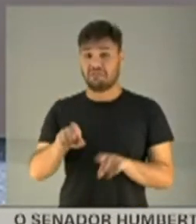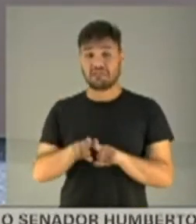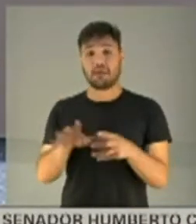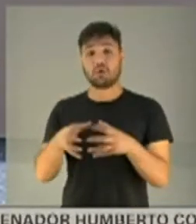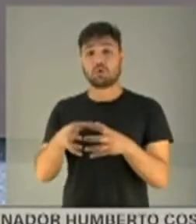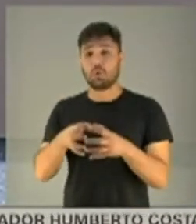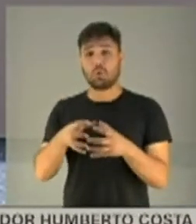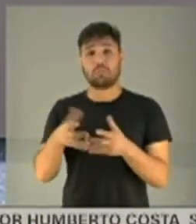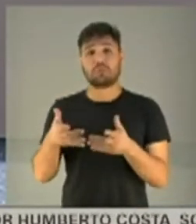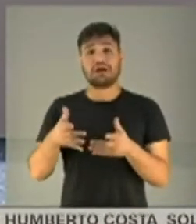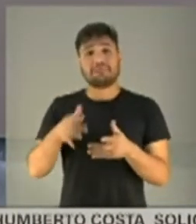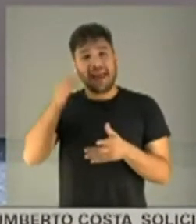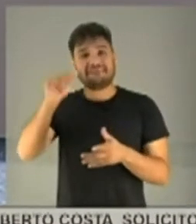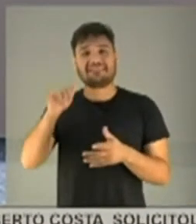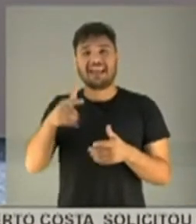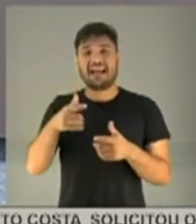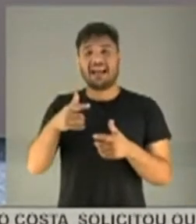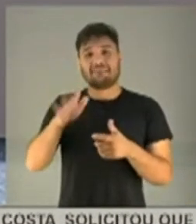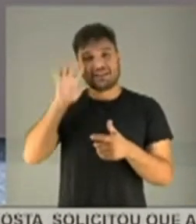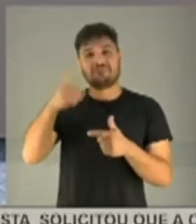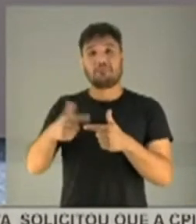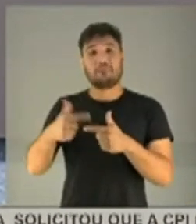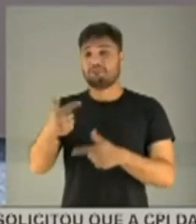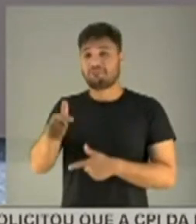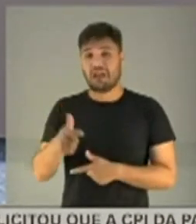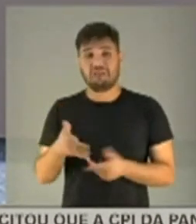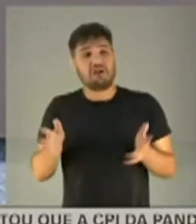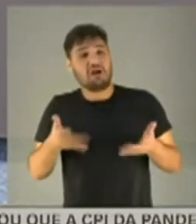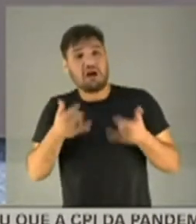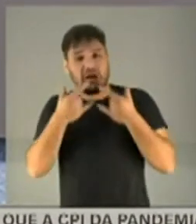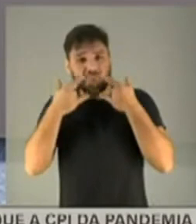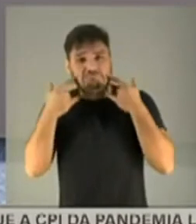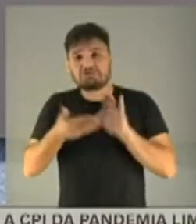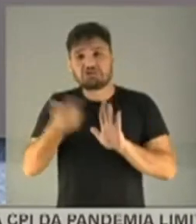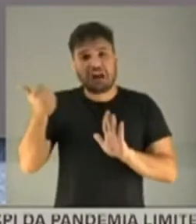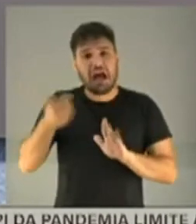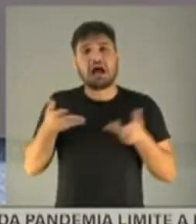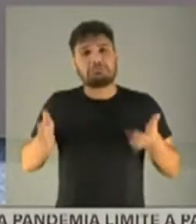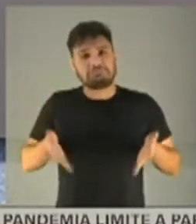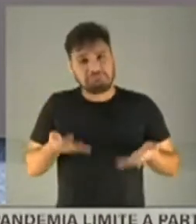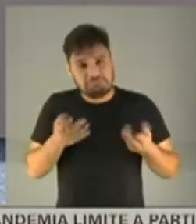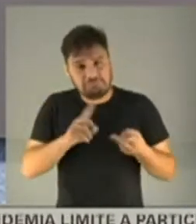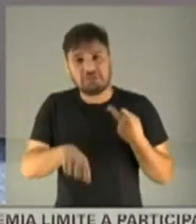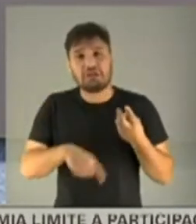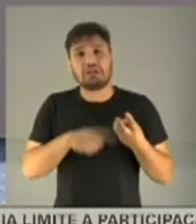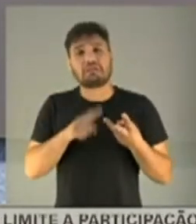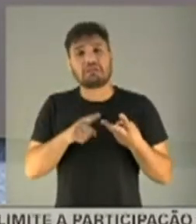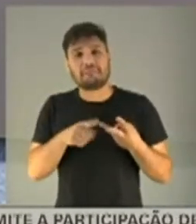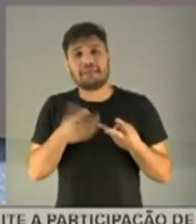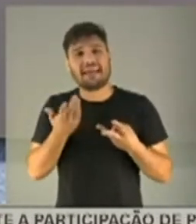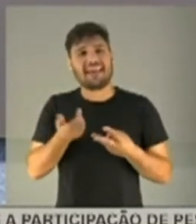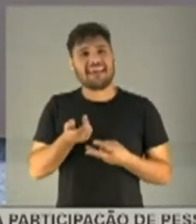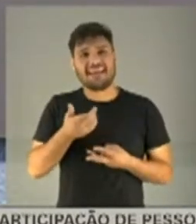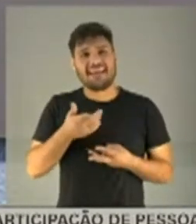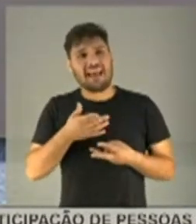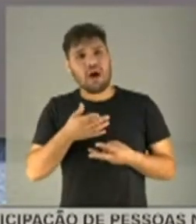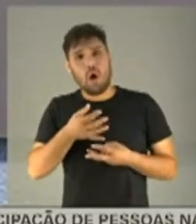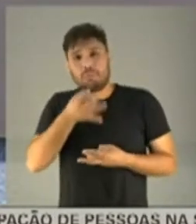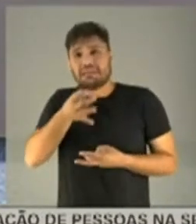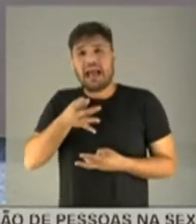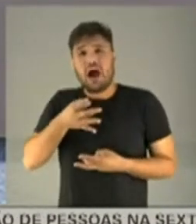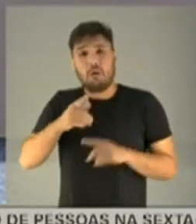o desestímulo ao uso de máscaras, o uso de uma abordagem clínica versus epidemiológica, e esse é um